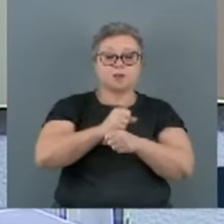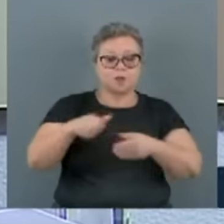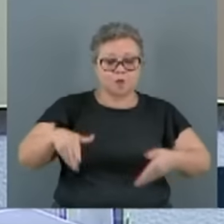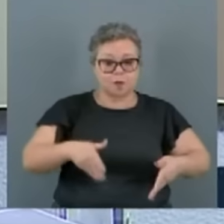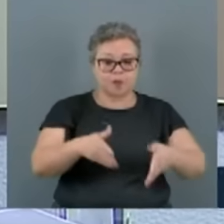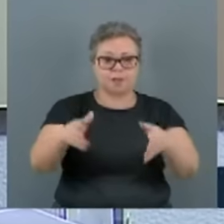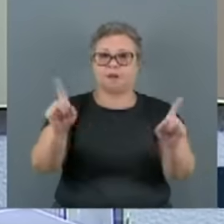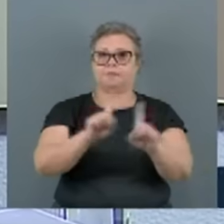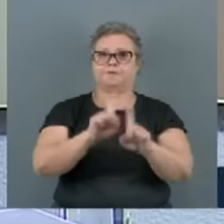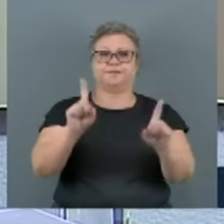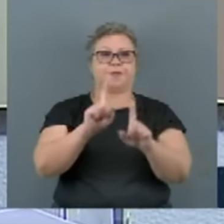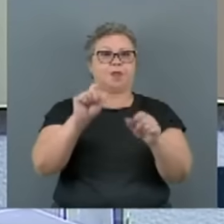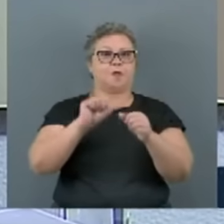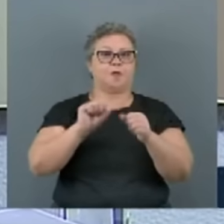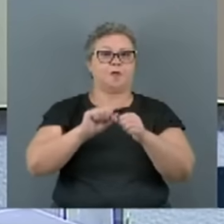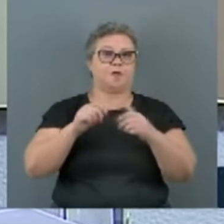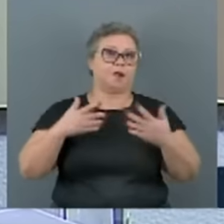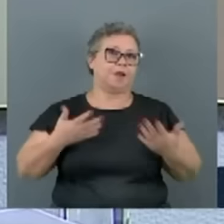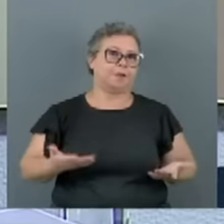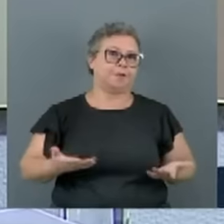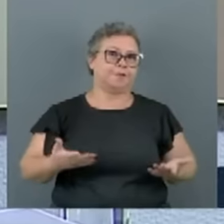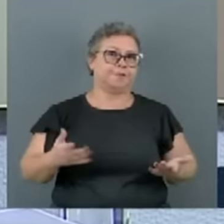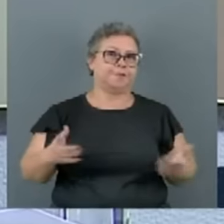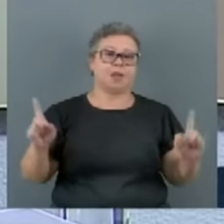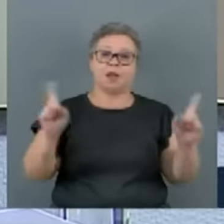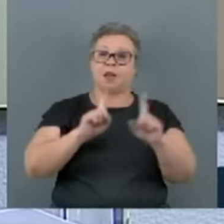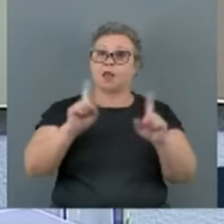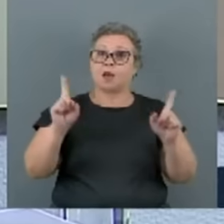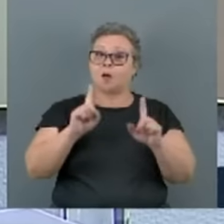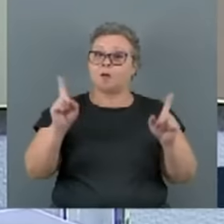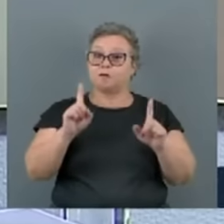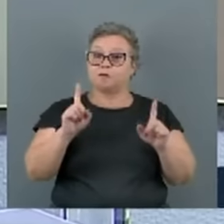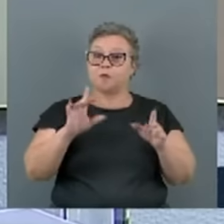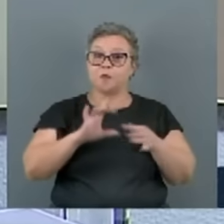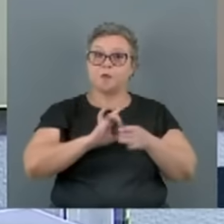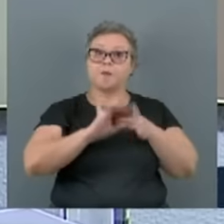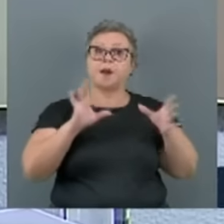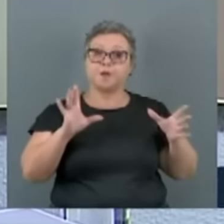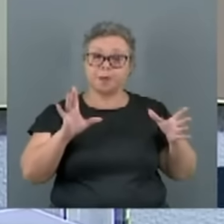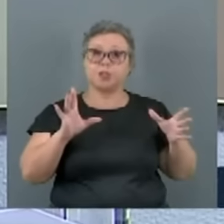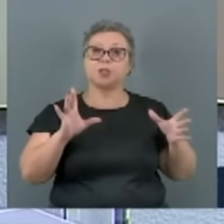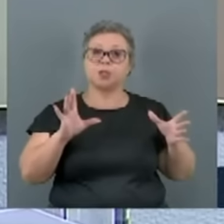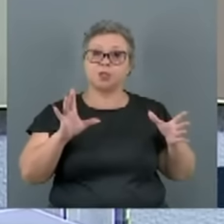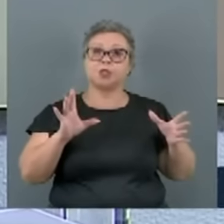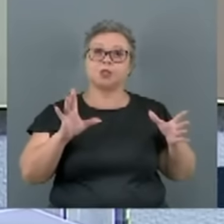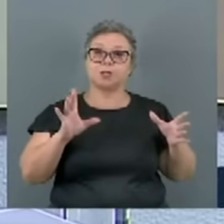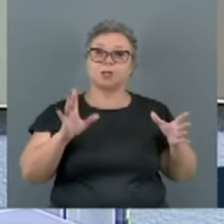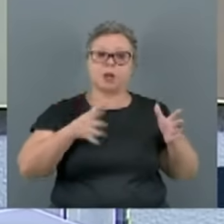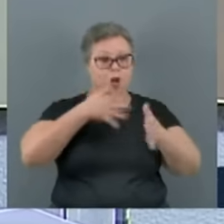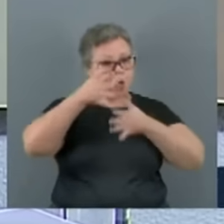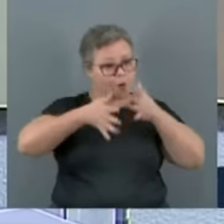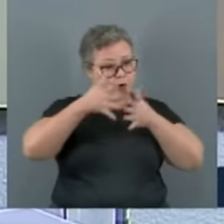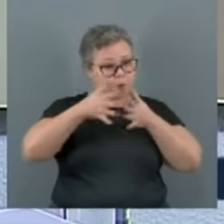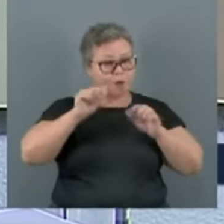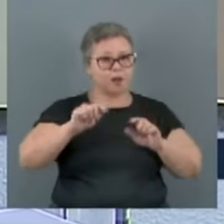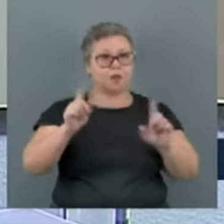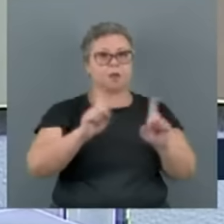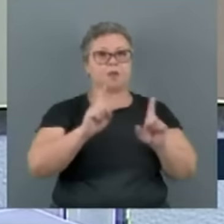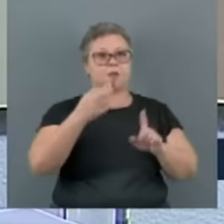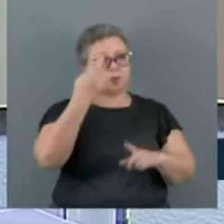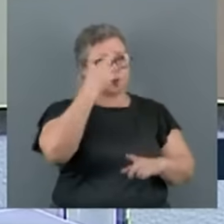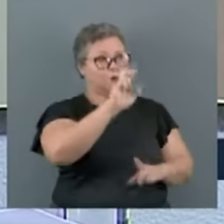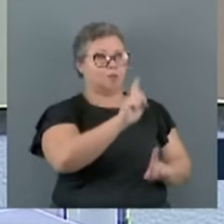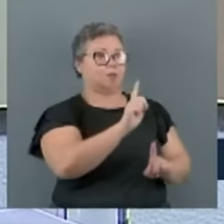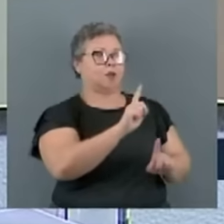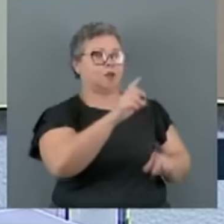feita. Então, eu não vou permitir, e aí é a minha fala, não é que o senhor não tenha o direito